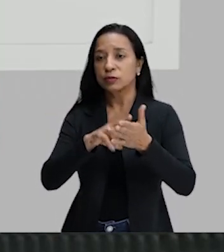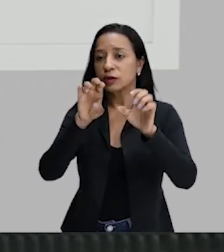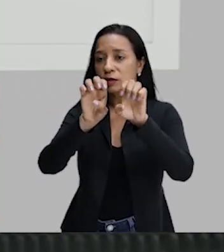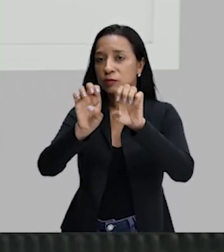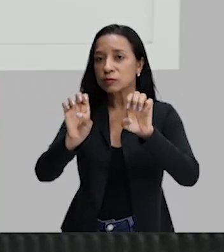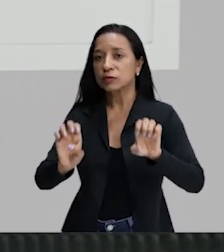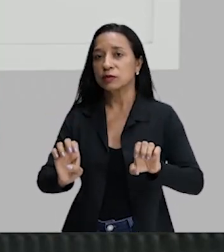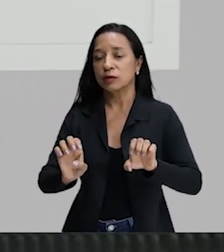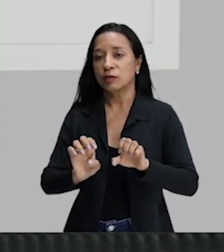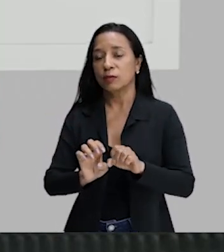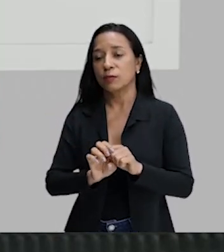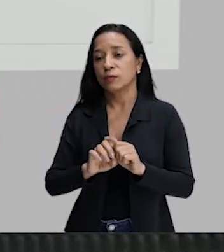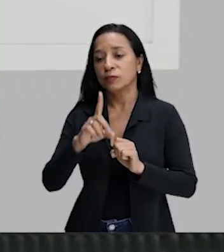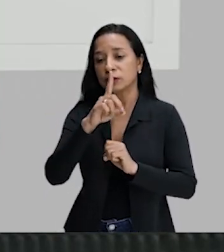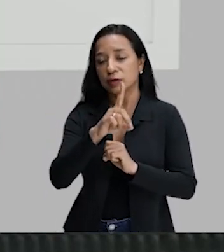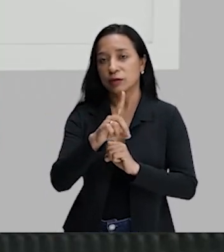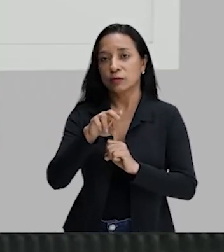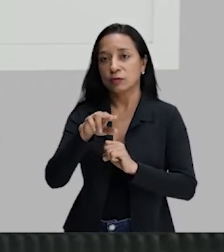a 49, né?